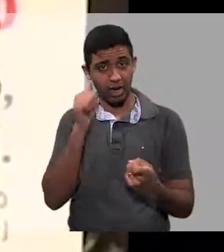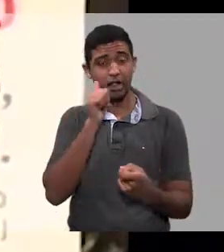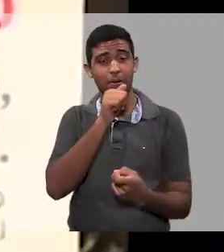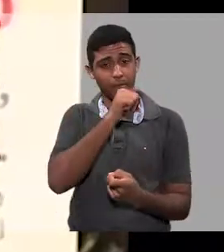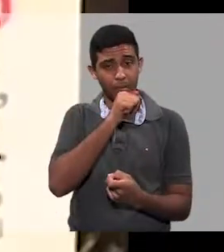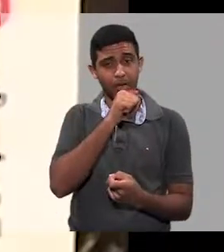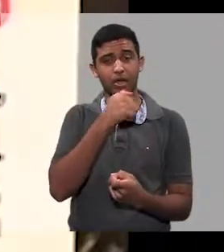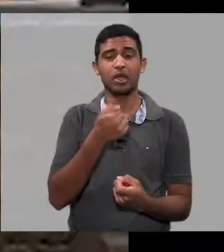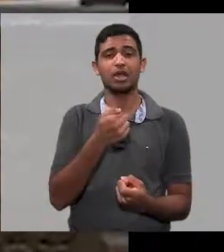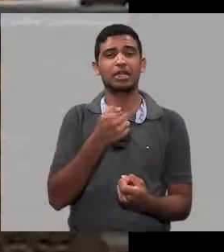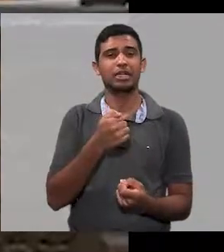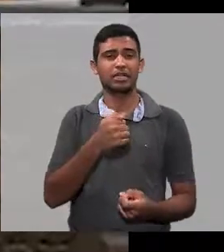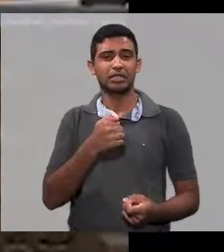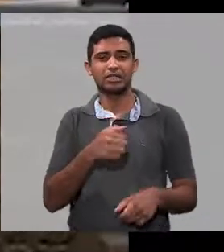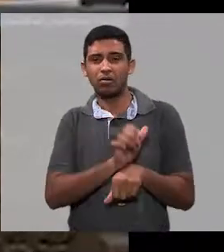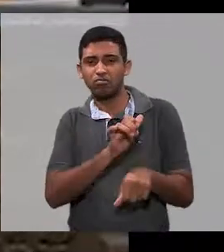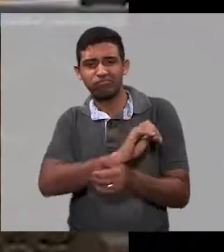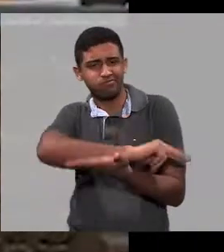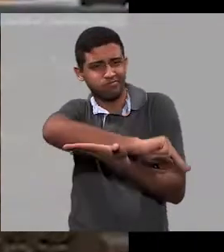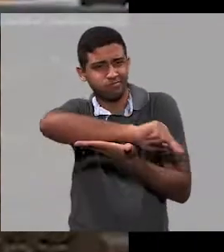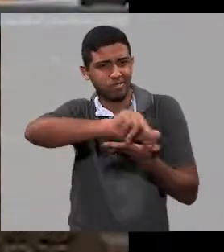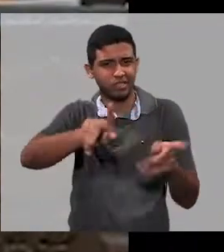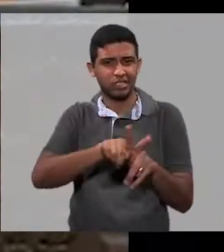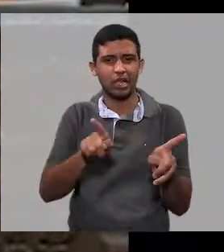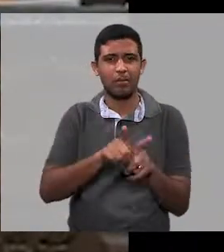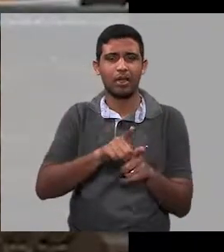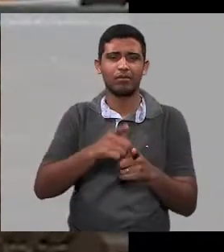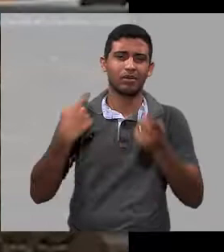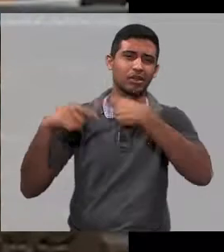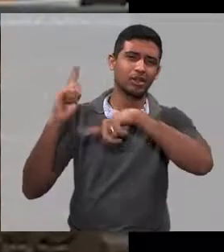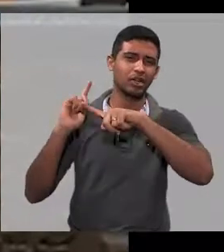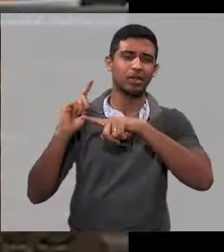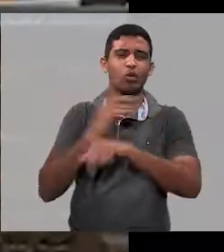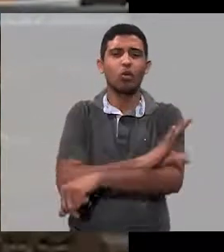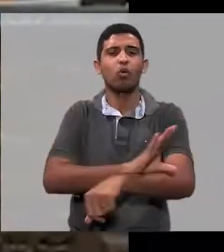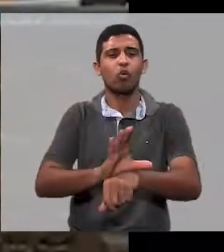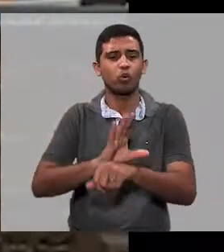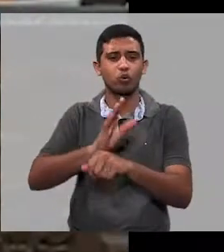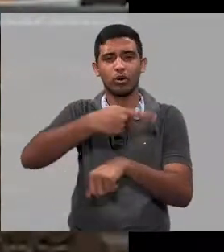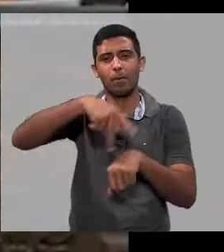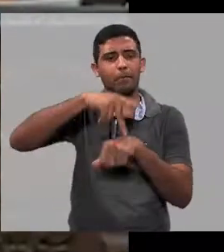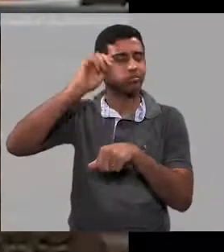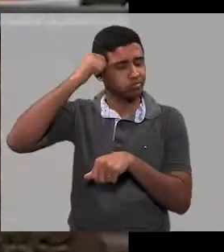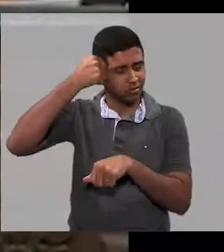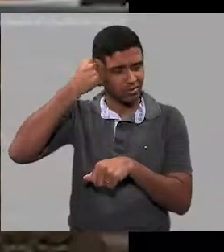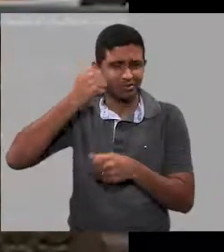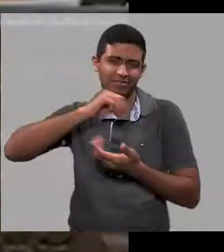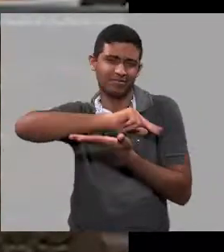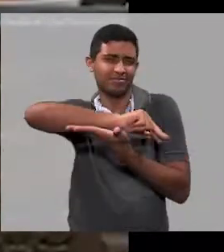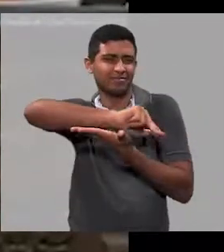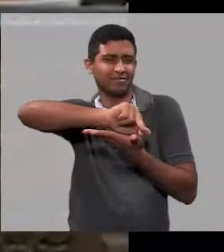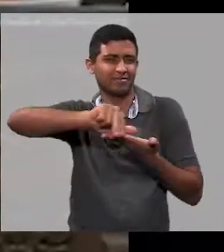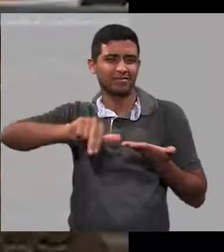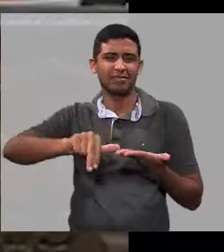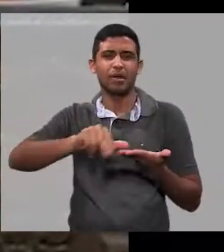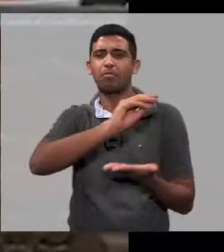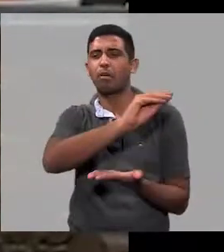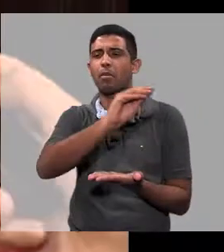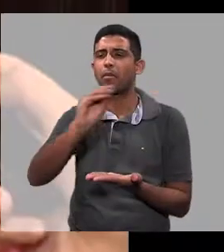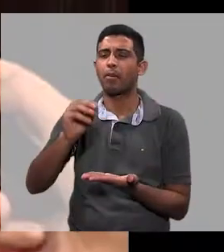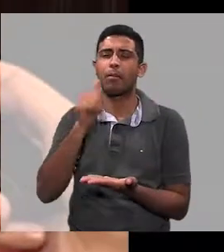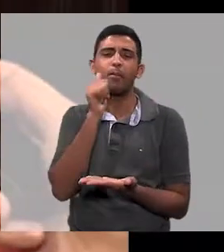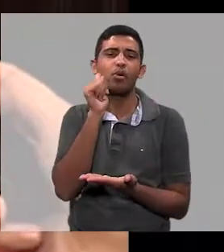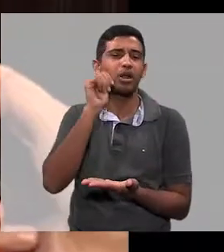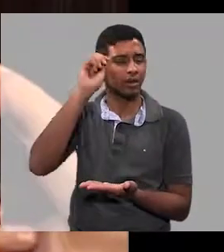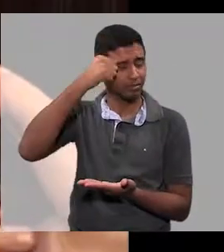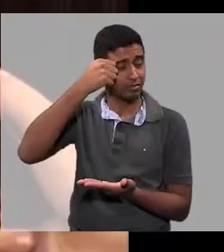ao sexismo, ao desrespeito às tradições africanas e tantas outras agressões que ainda são colocadas sobre as mulheres negras.